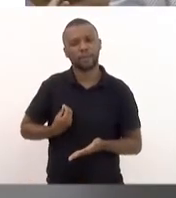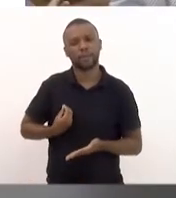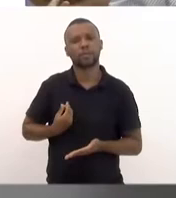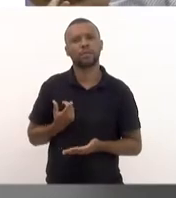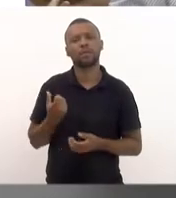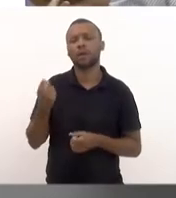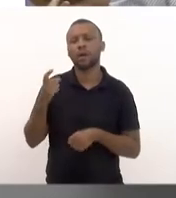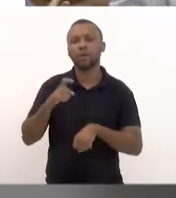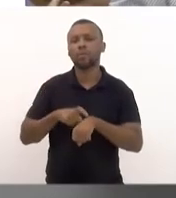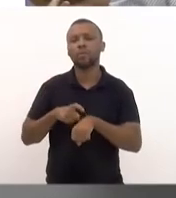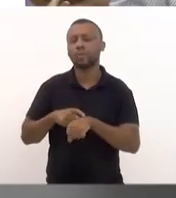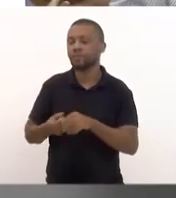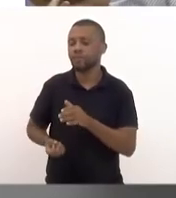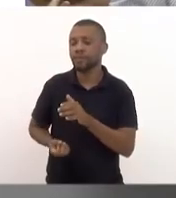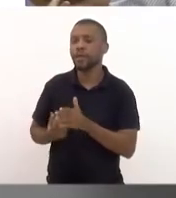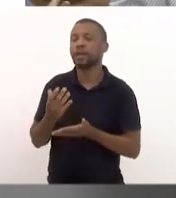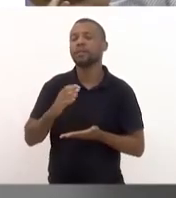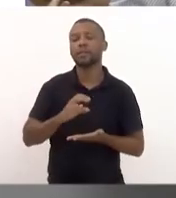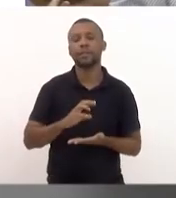instalou a CPI,